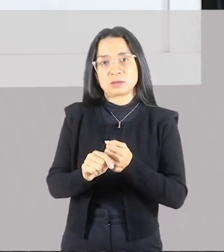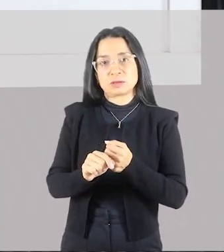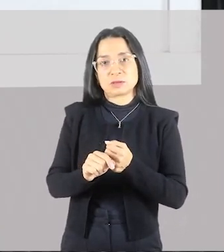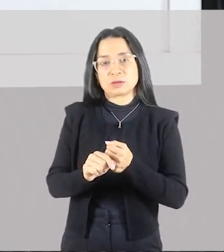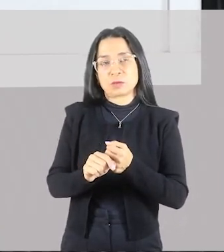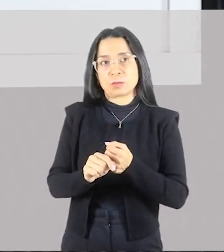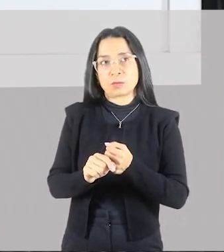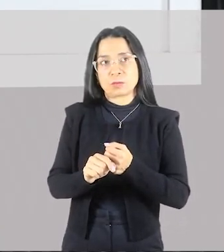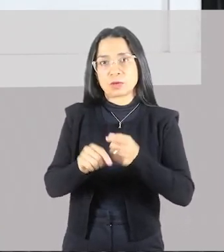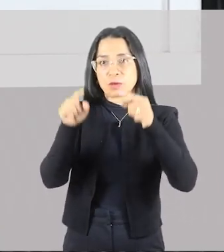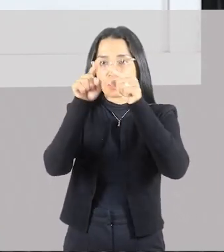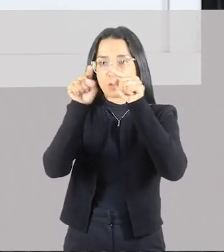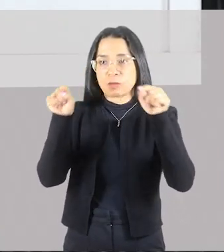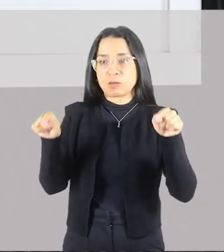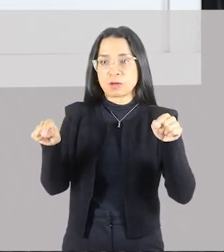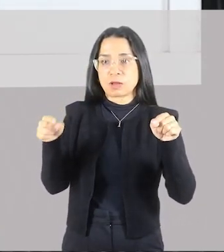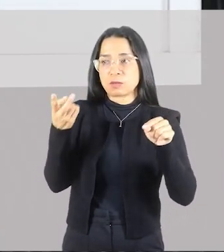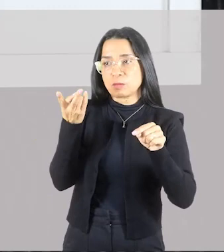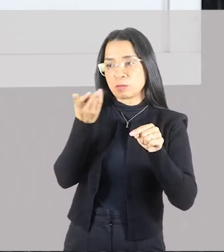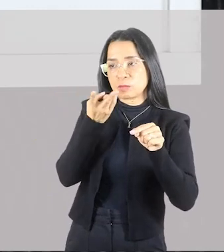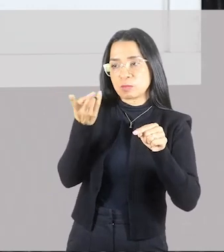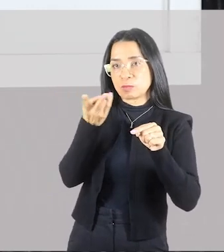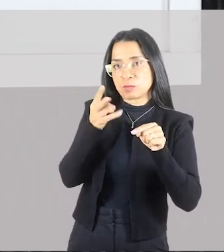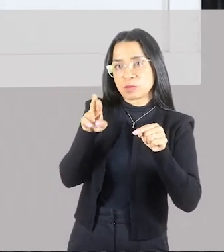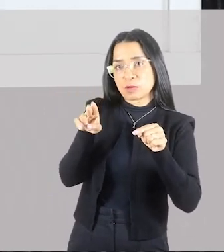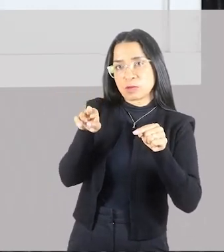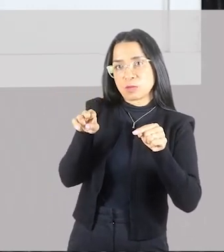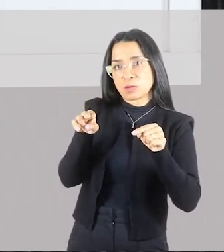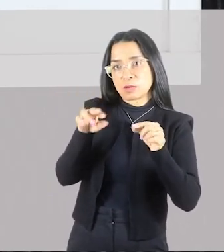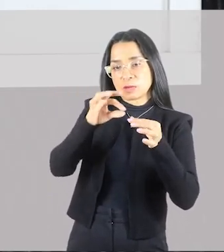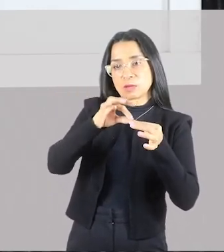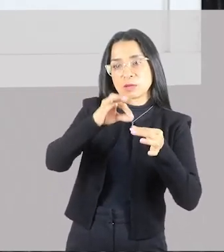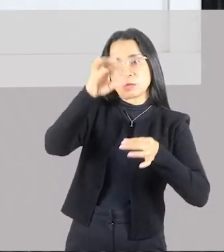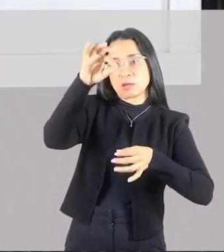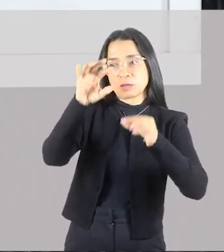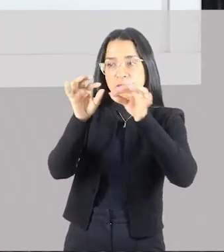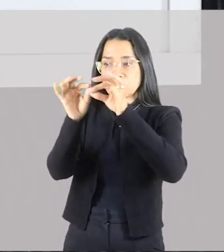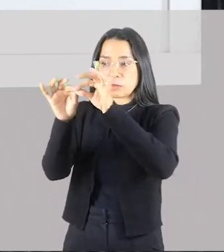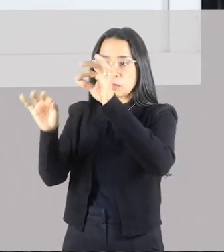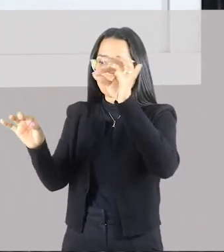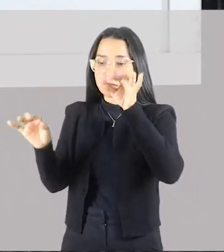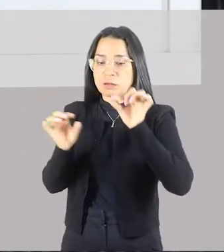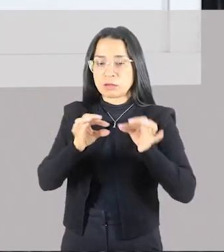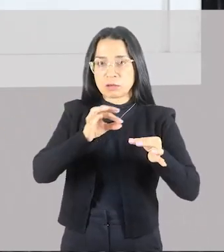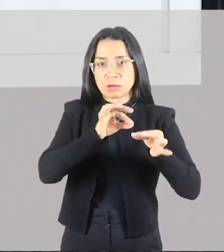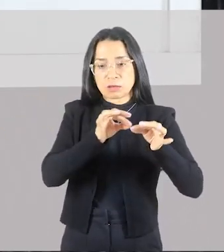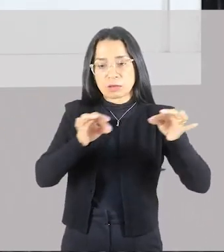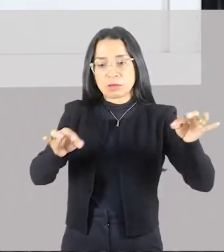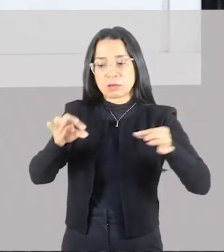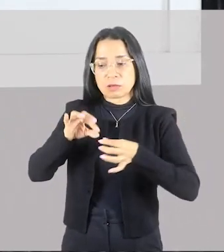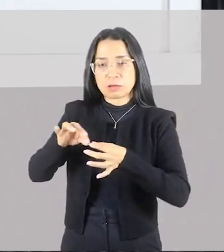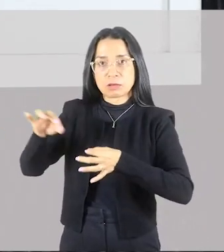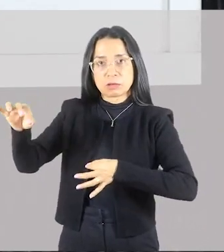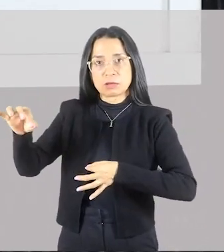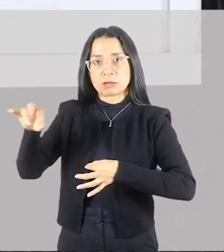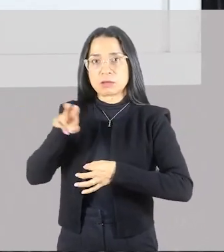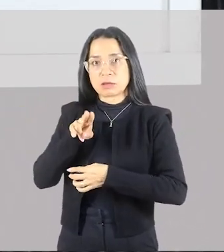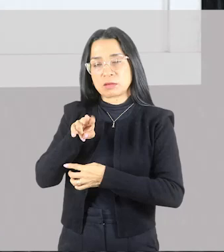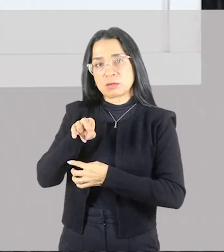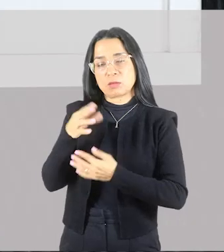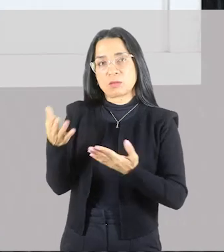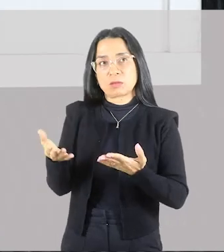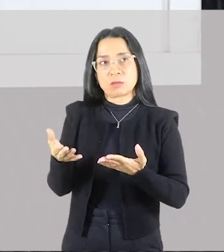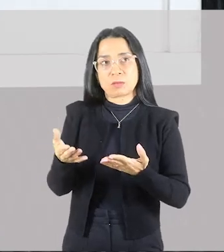certo? Então ele é um quadrilátero que tem essas características, lados opostos iguais, né? E possui os